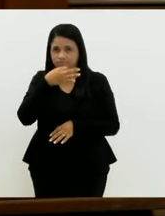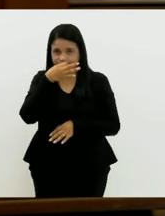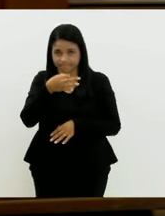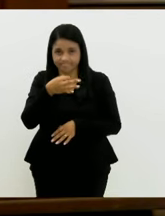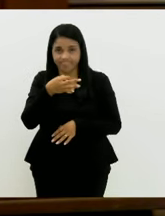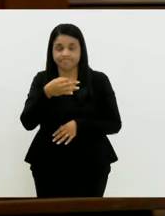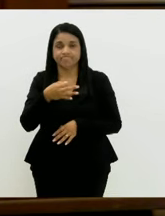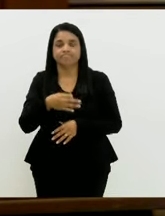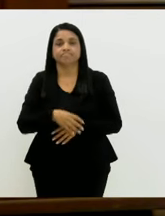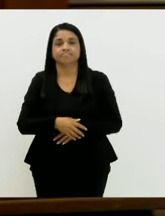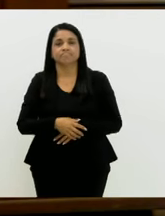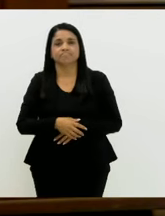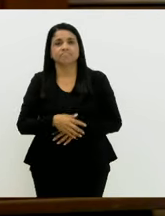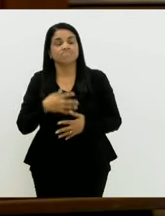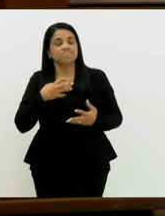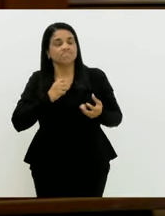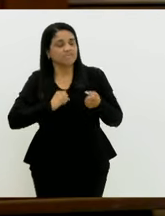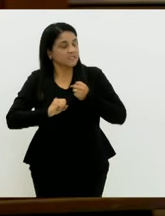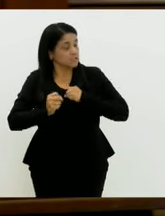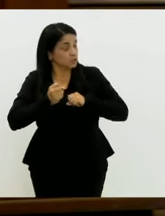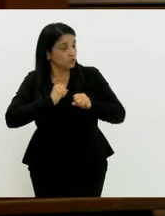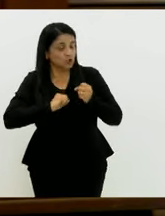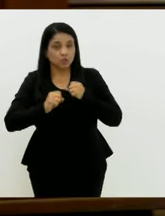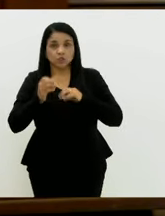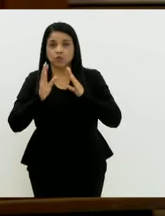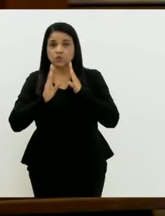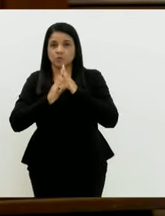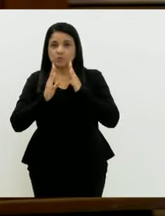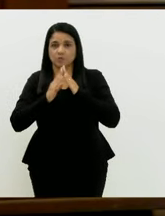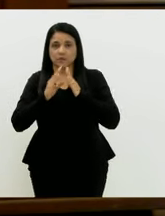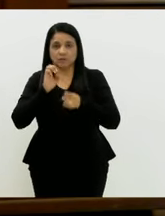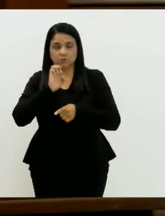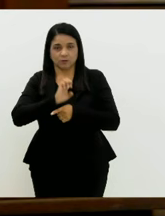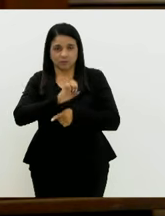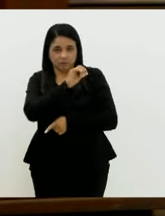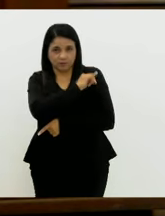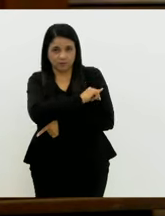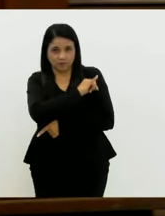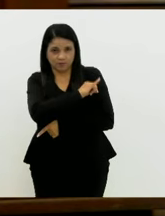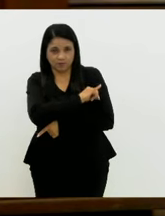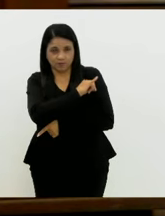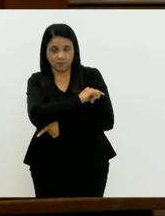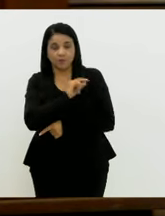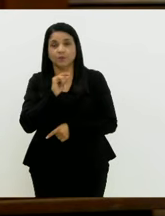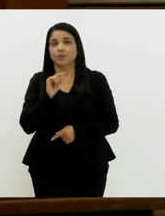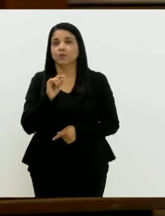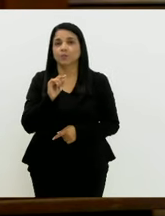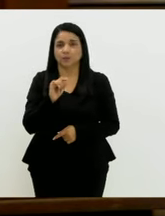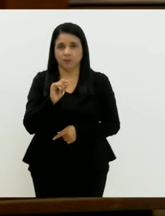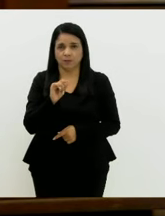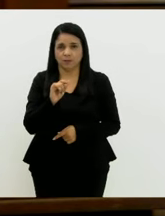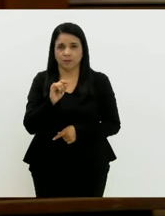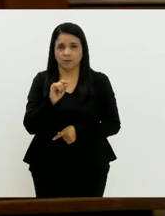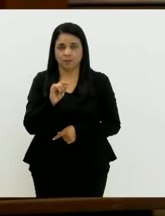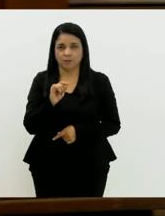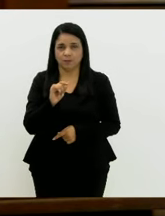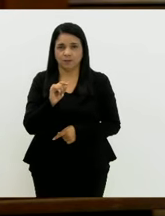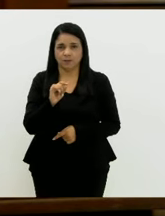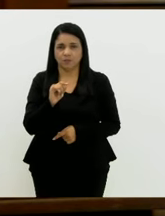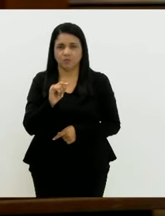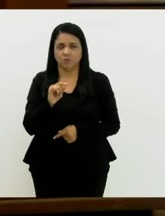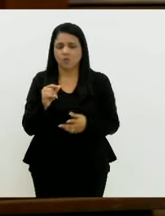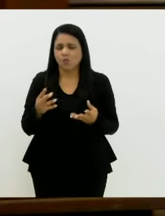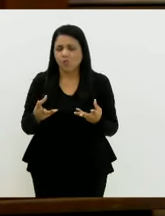vem angustiando muito os moradores do estado do Rio de Janeiro, que é a questão da baixa